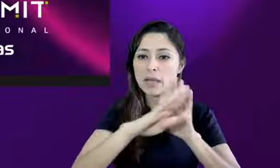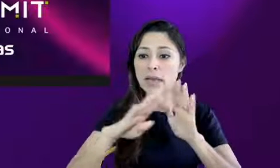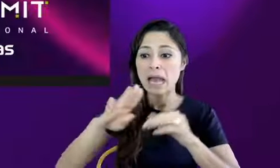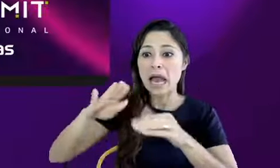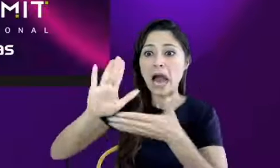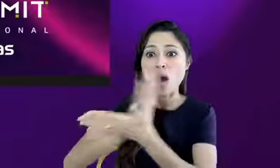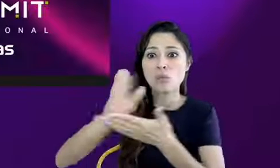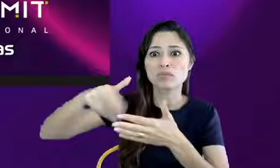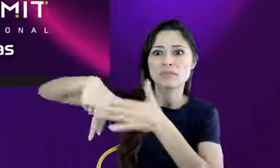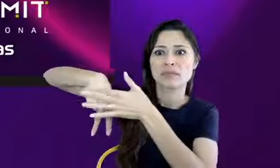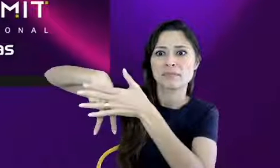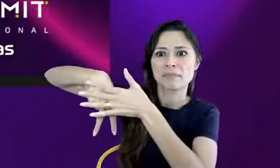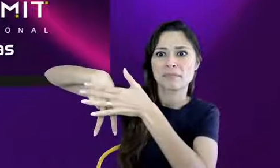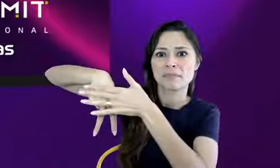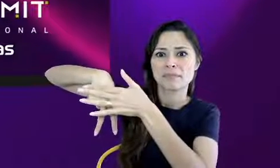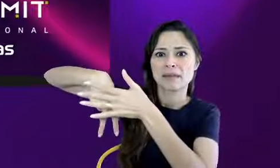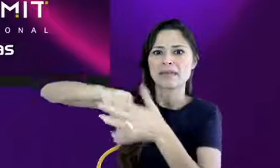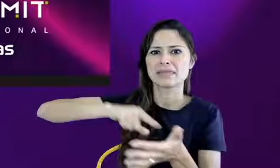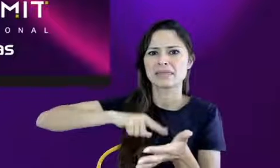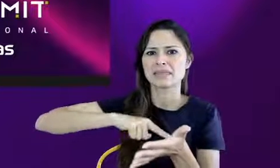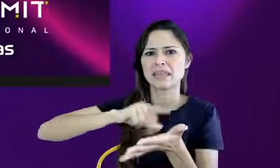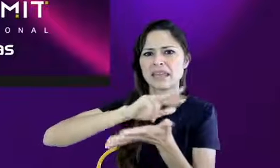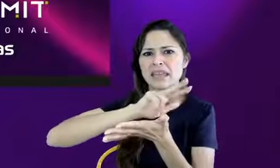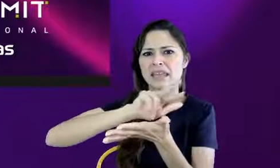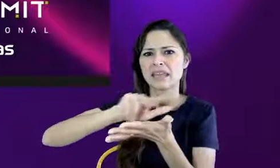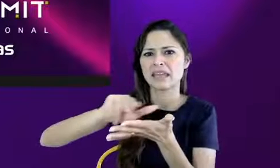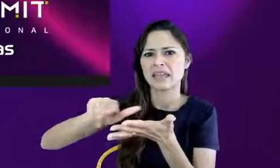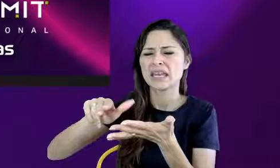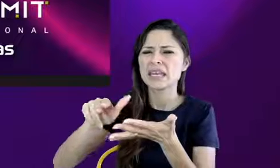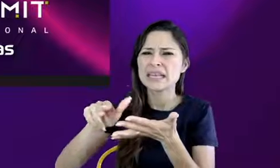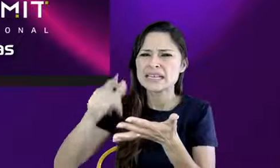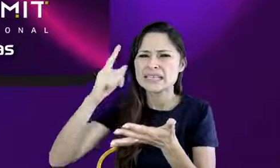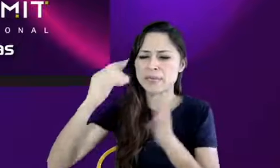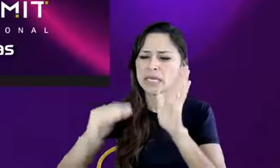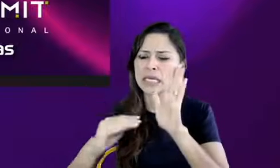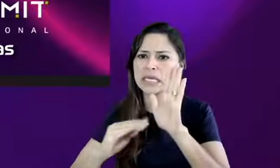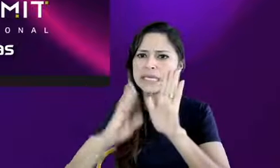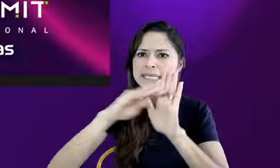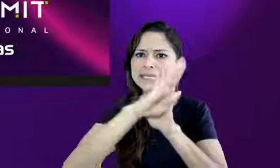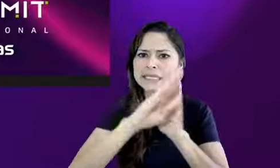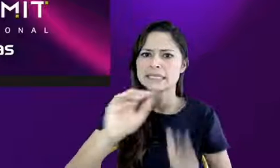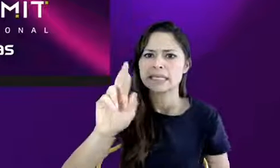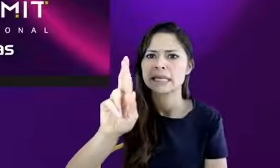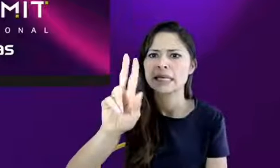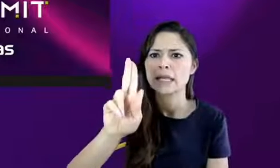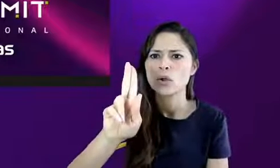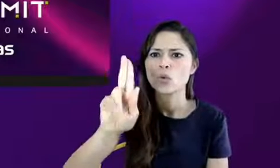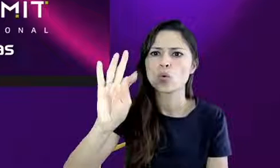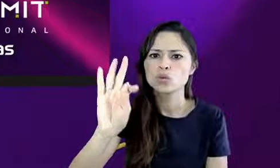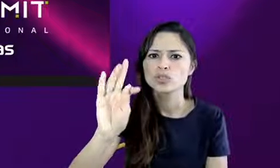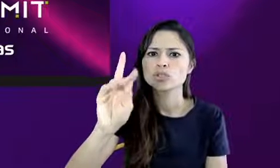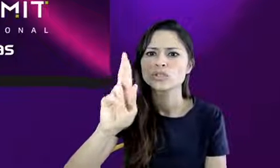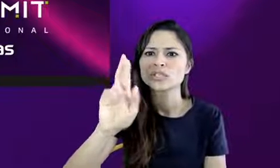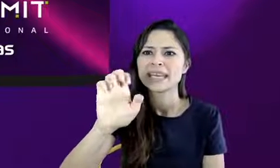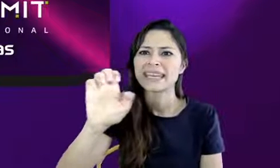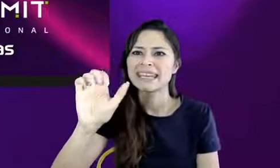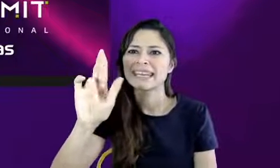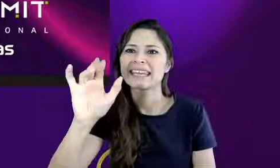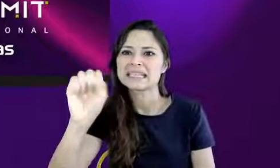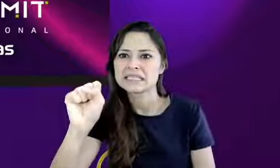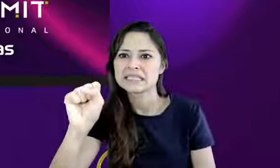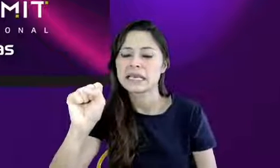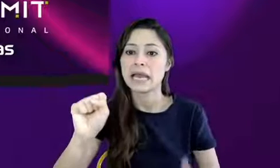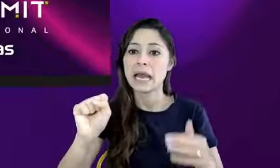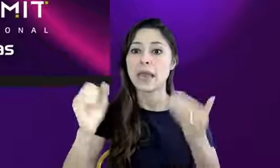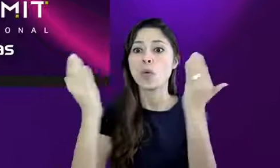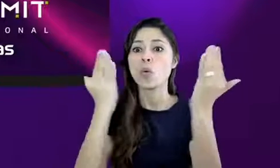o Hutigert's, o índice de Hutigert's de recorrência pós-operatória, e 2. quando foi comparado com a azatioprina em relação